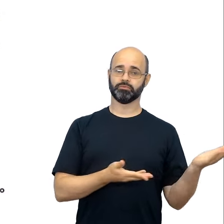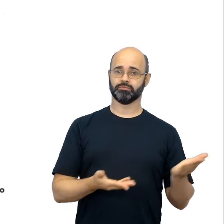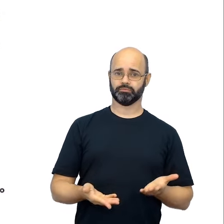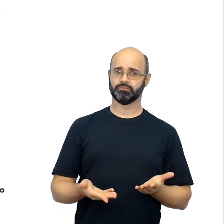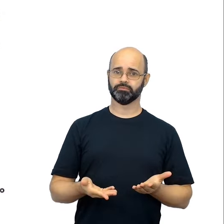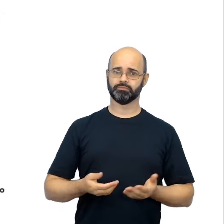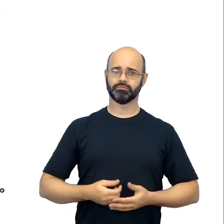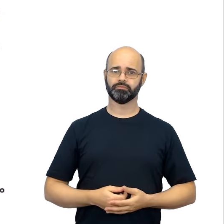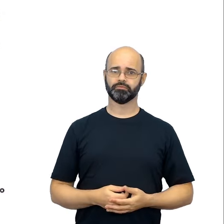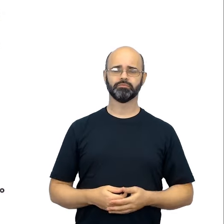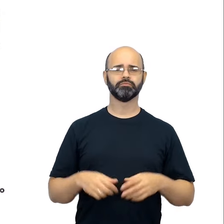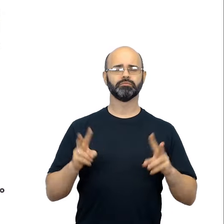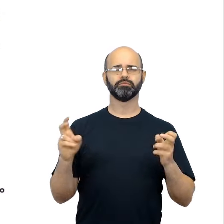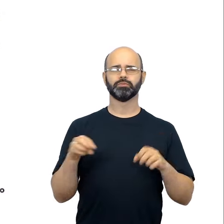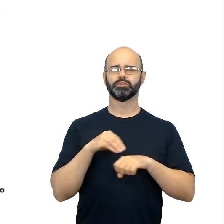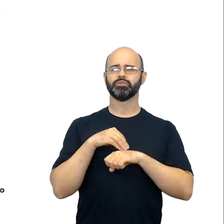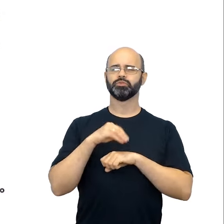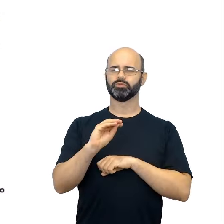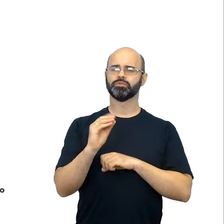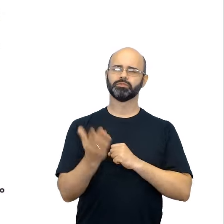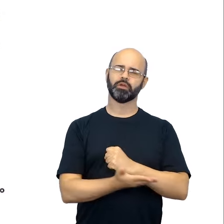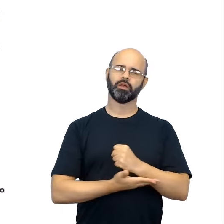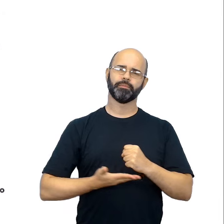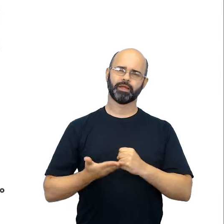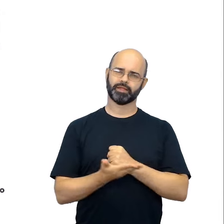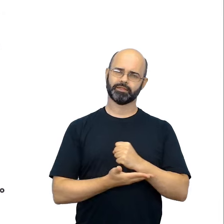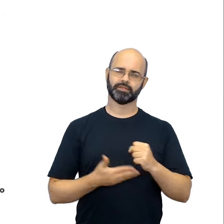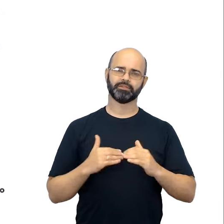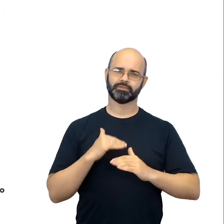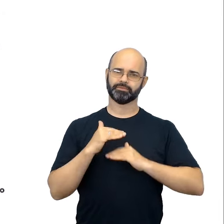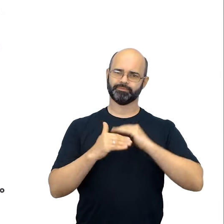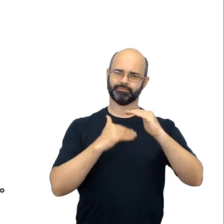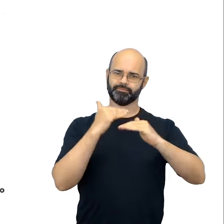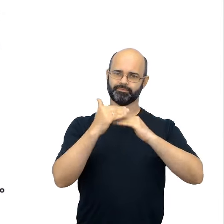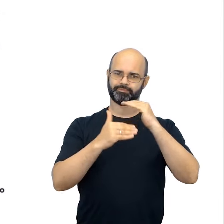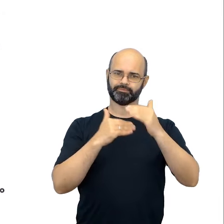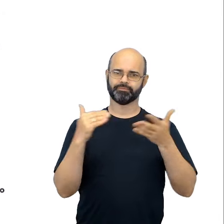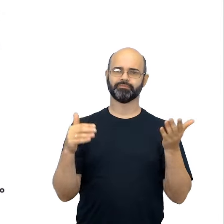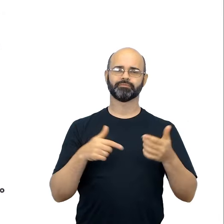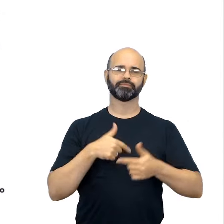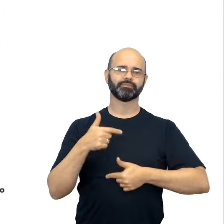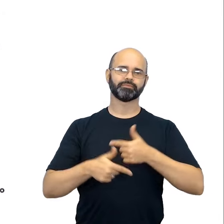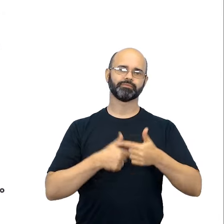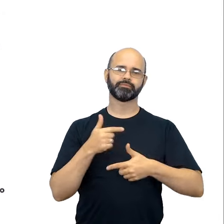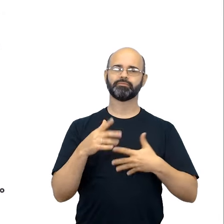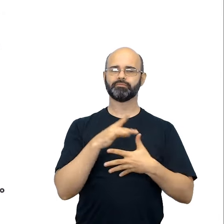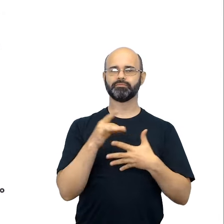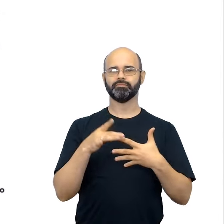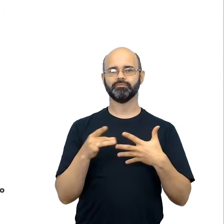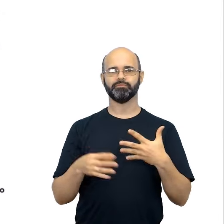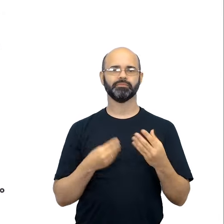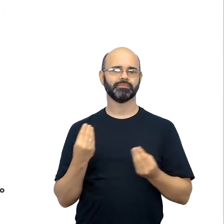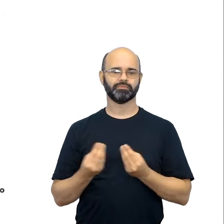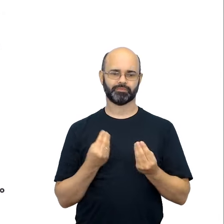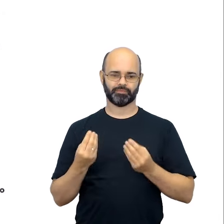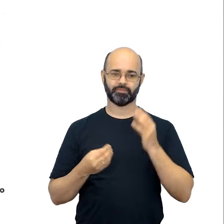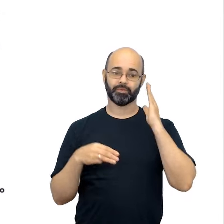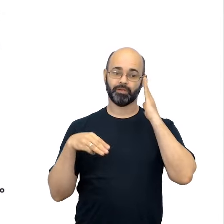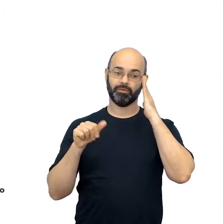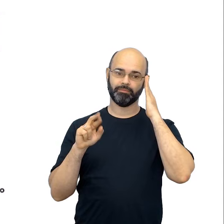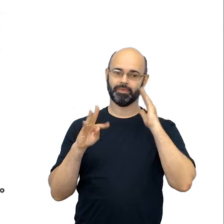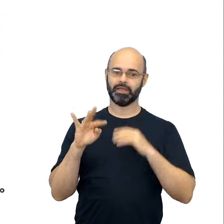aqui, como uma sugestão, como uma base para o desenvolvimento desse trabalho interdisciplinar? Marilda Martins, que está